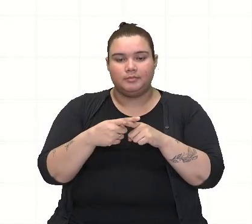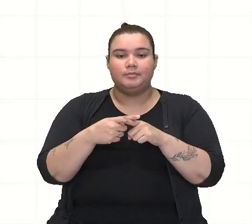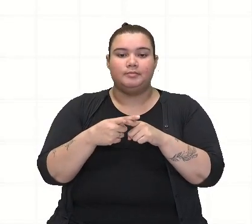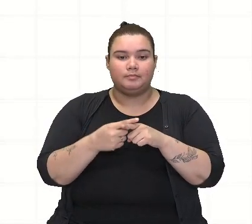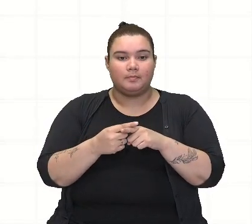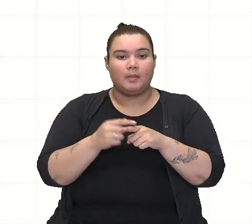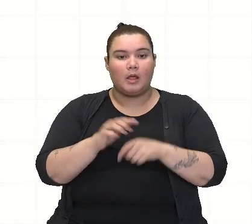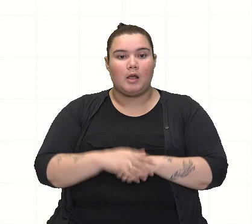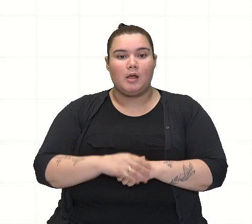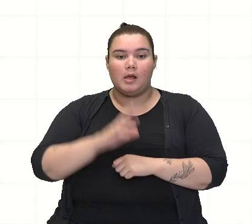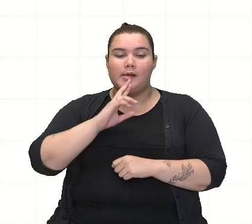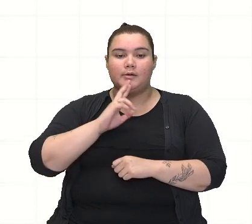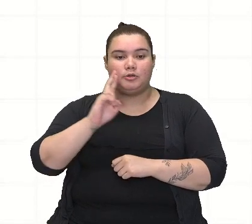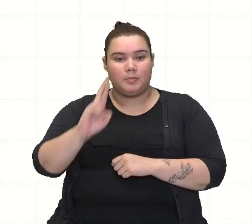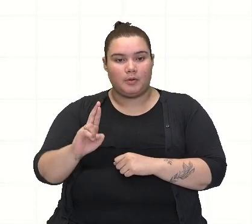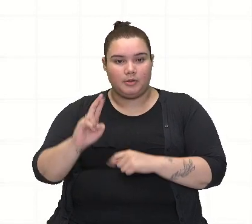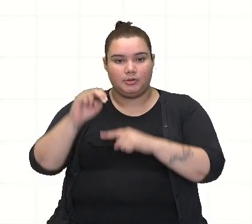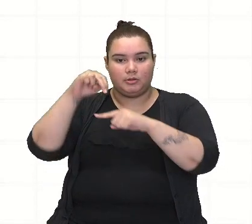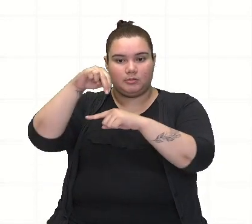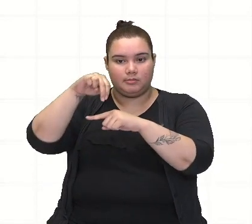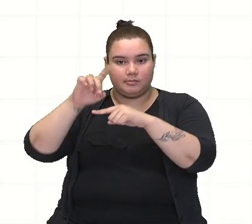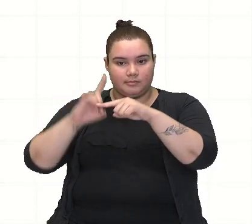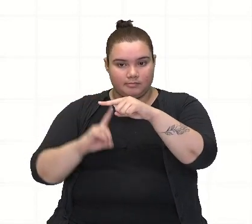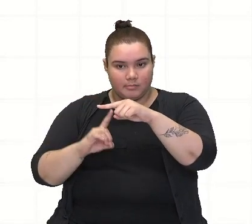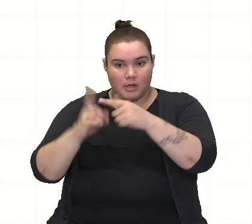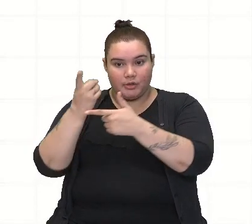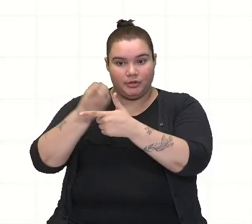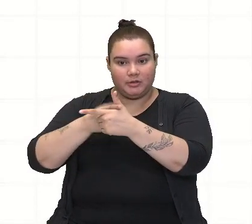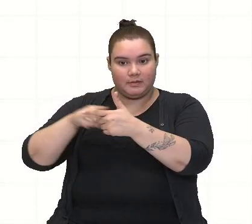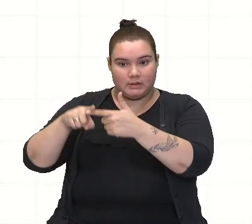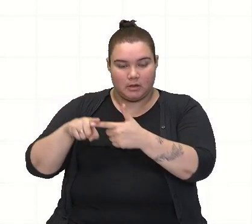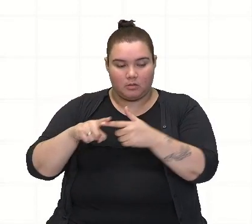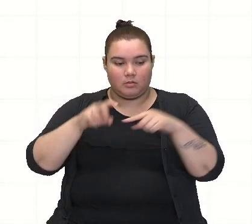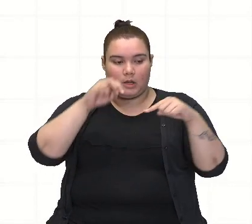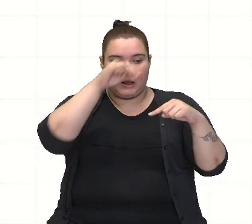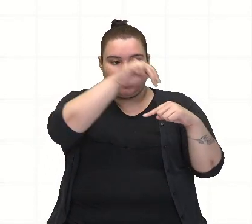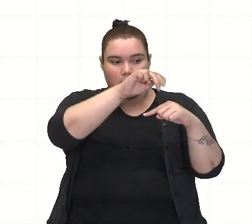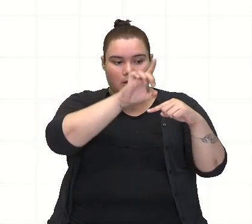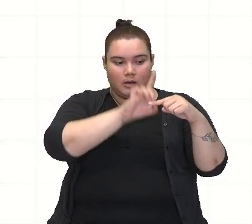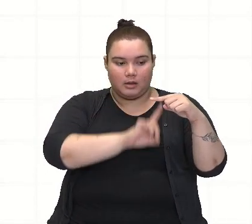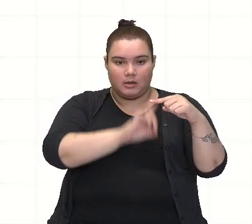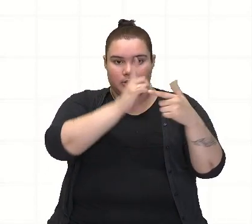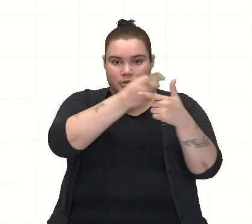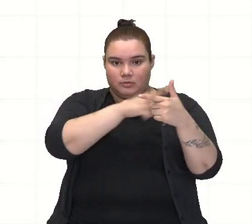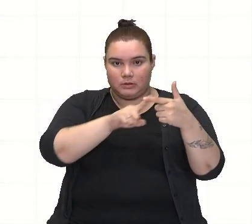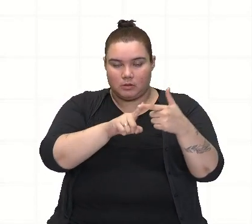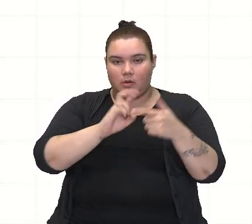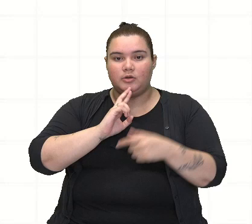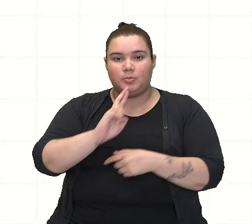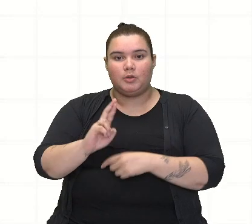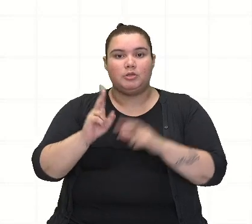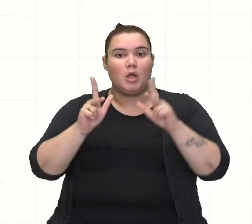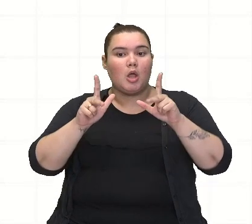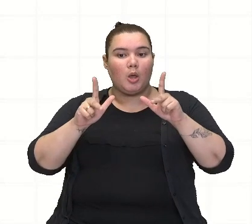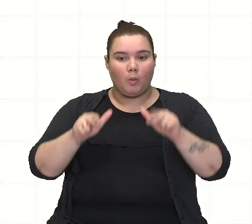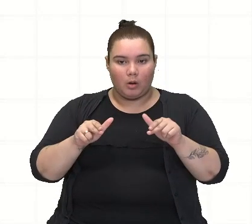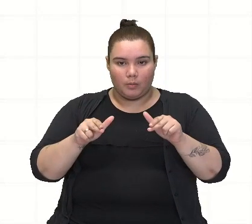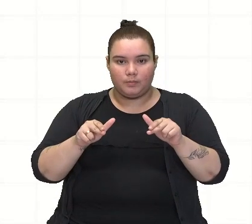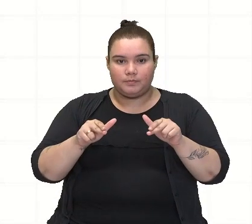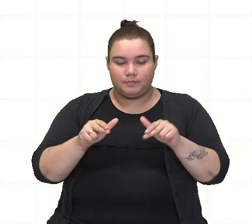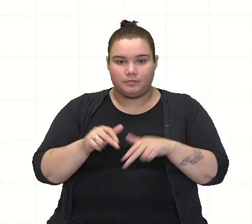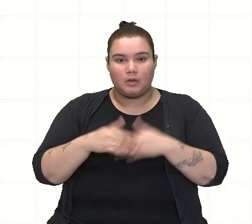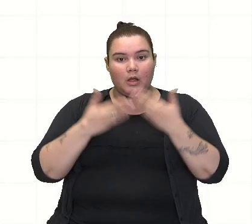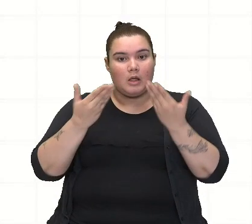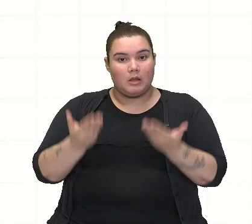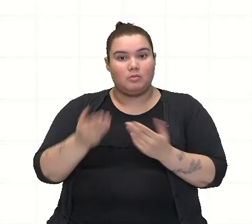o resultado dessas divisões foram iguais. Sendo